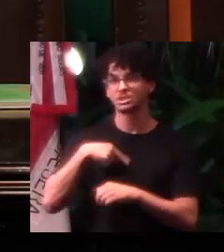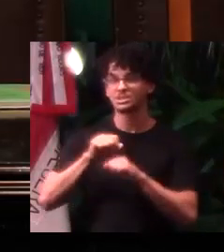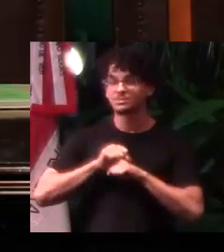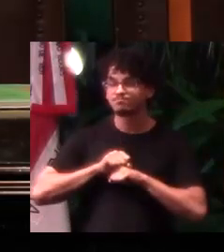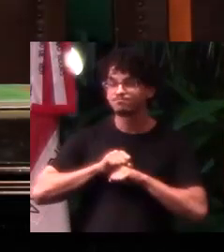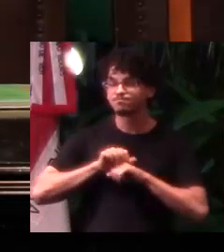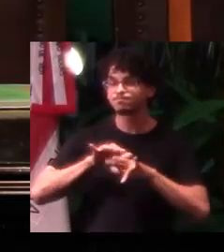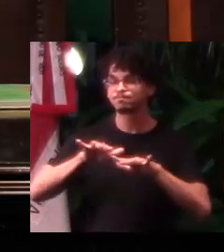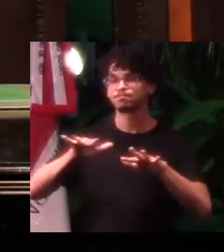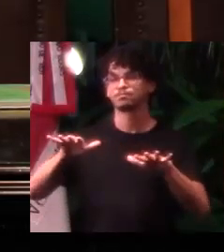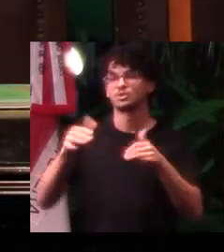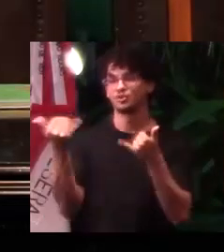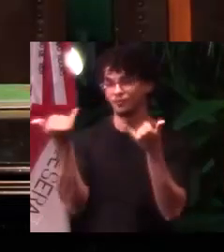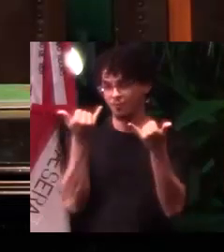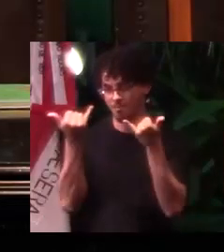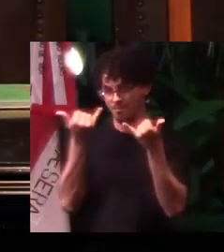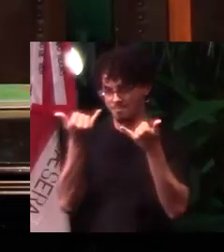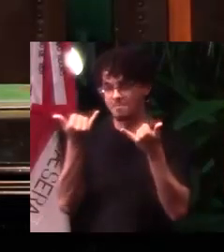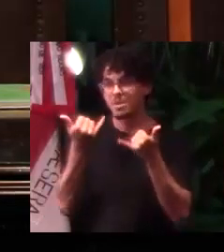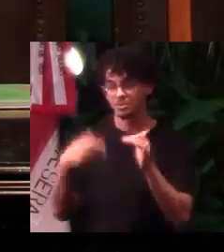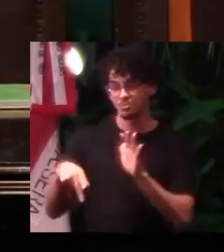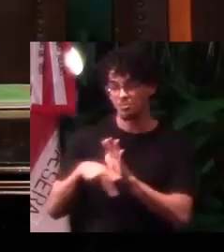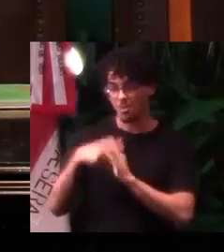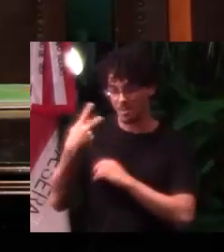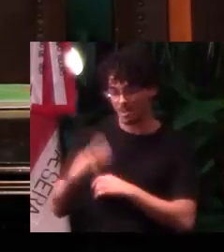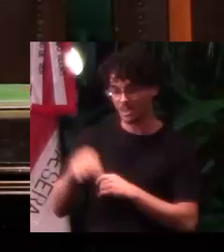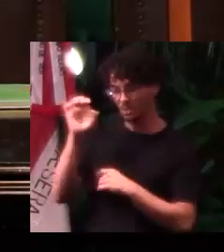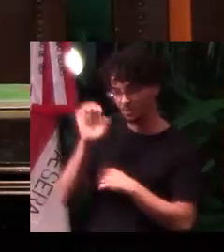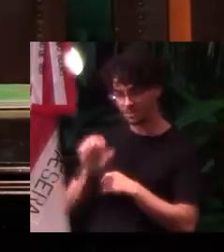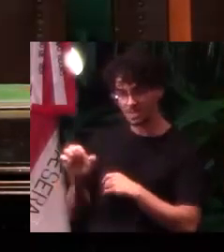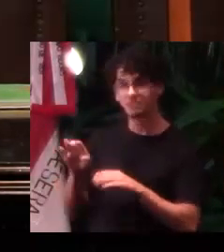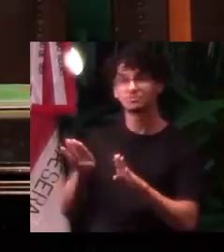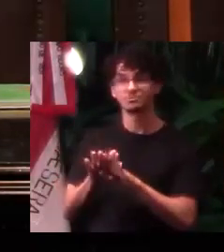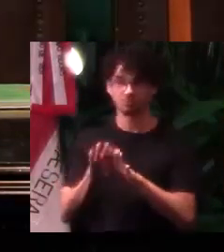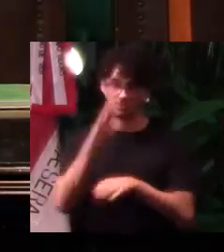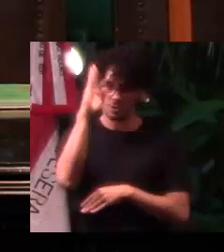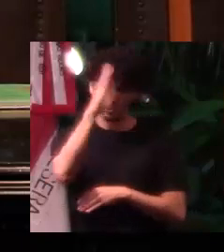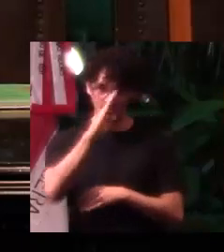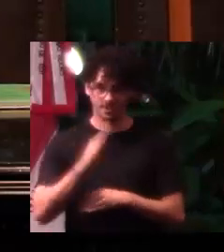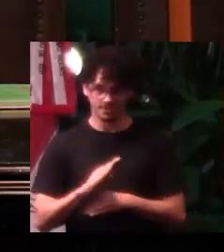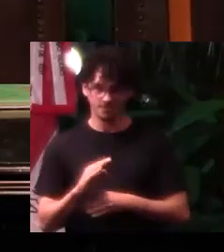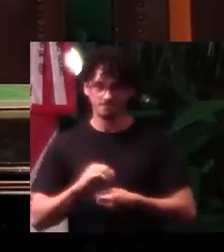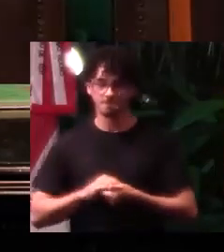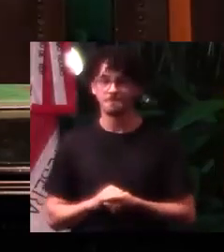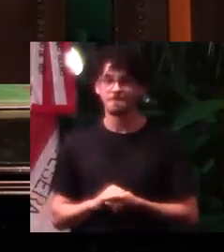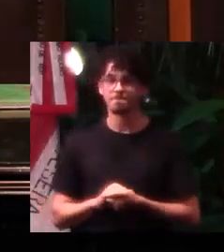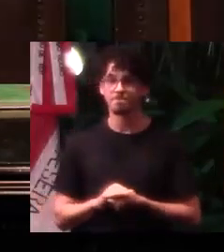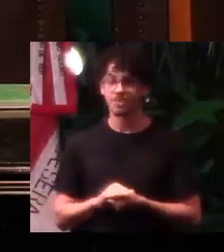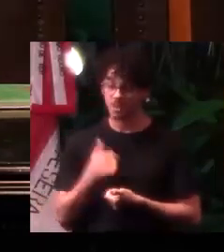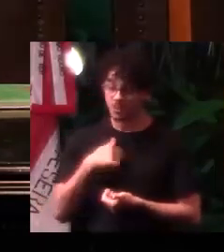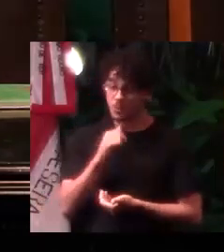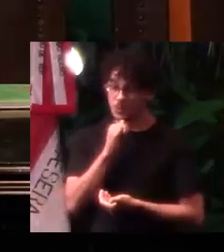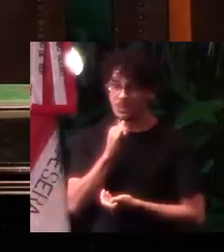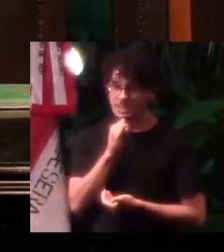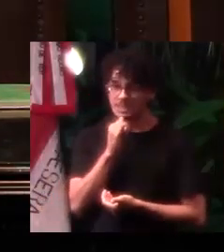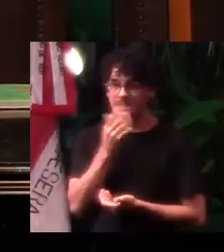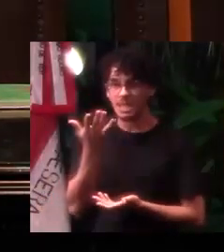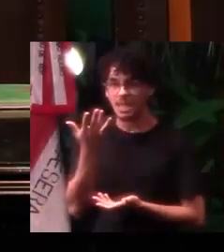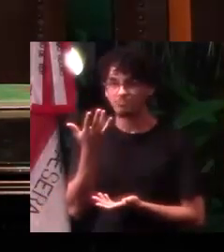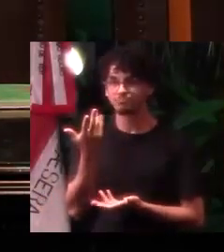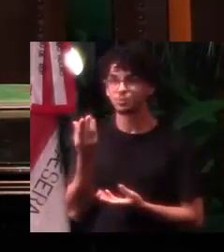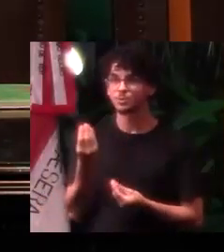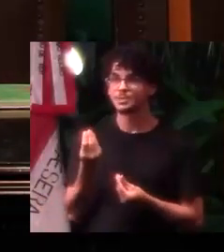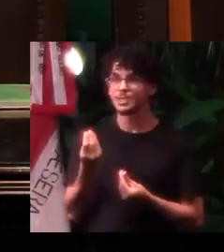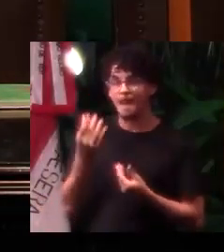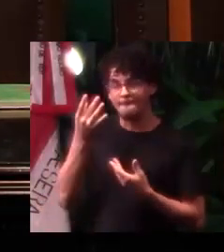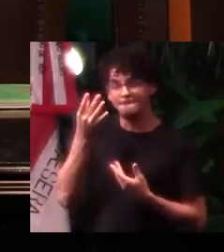cultural em nosso estado e no Brasil. E um exemplo performático disso, e eu